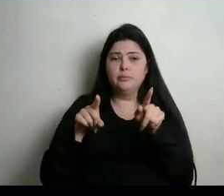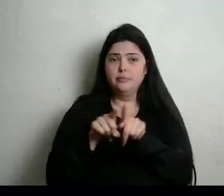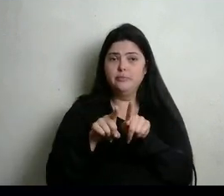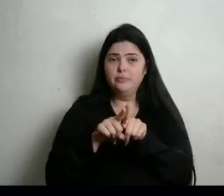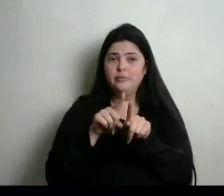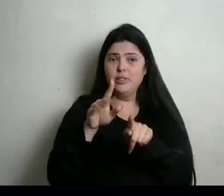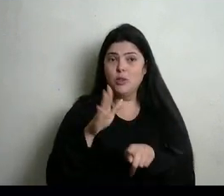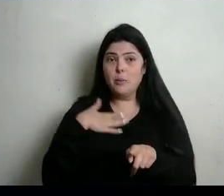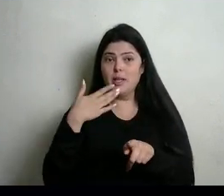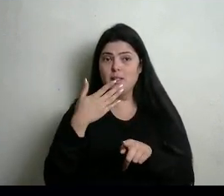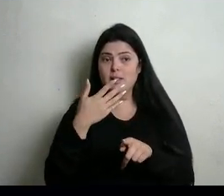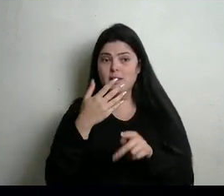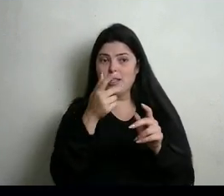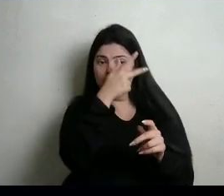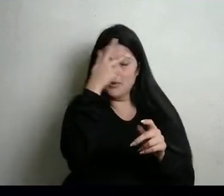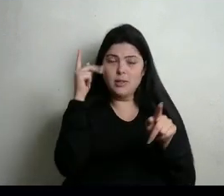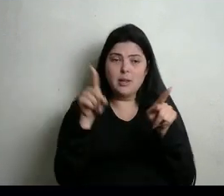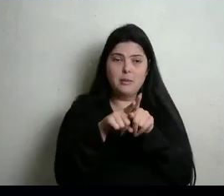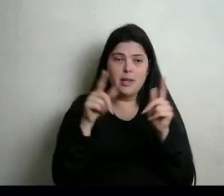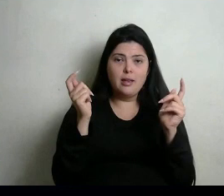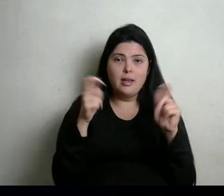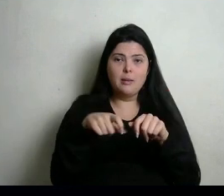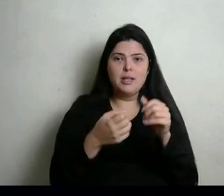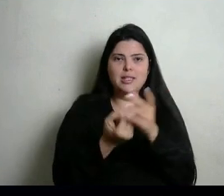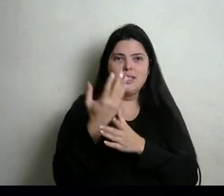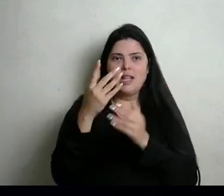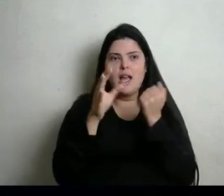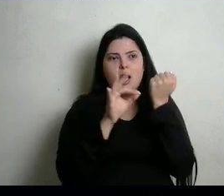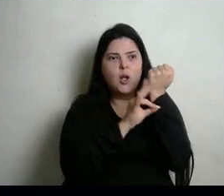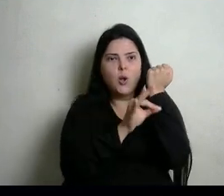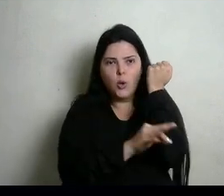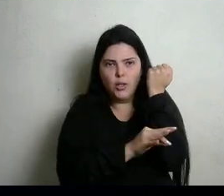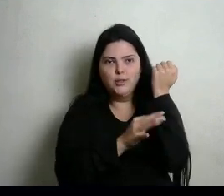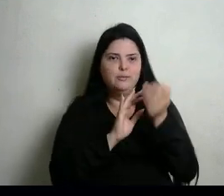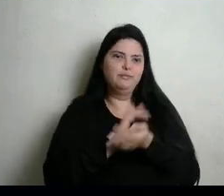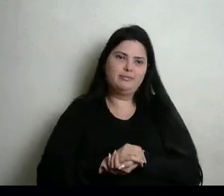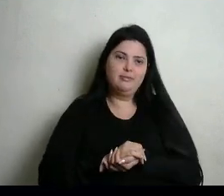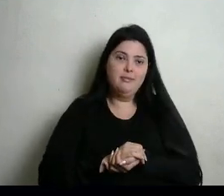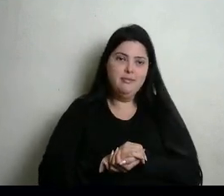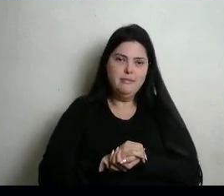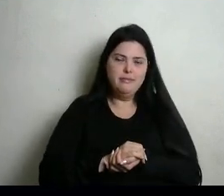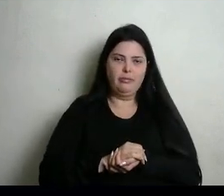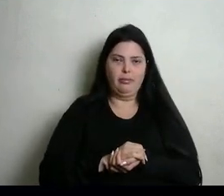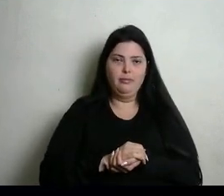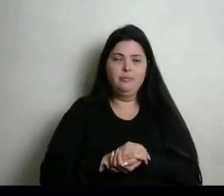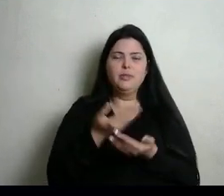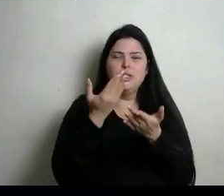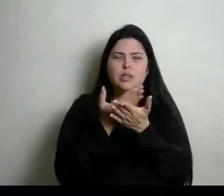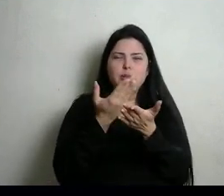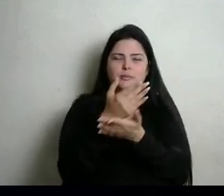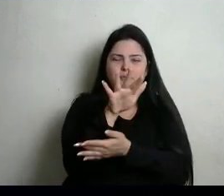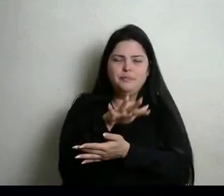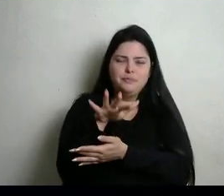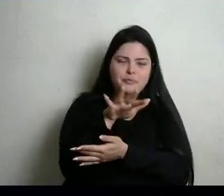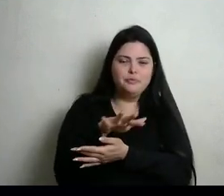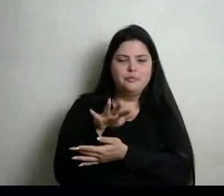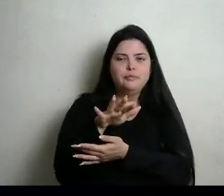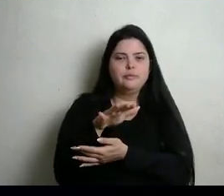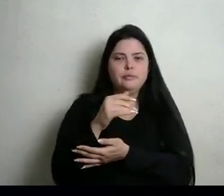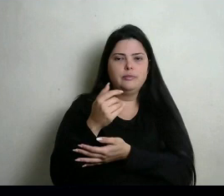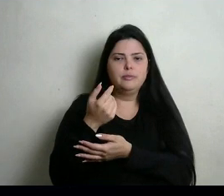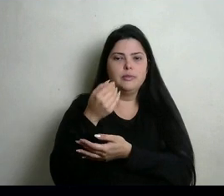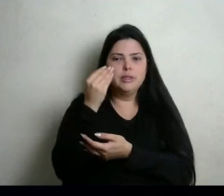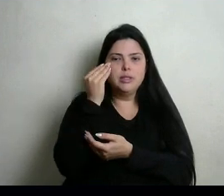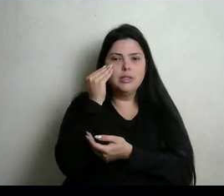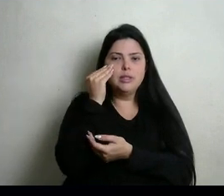zero pessoas, é capaz de também gerar código. E quando eu comecei a estudar sobre isso, eu tentei pegar